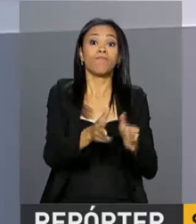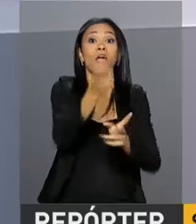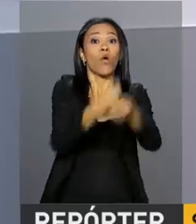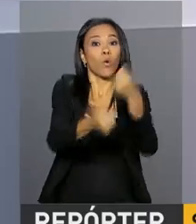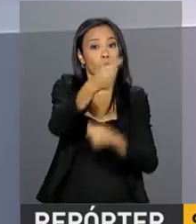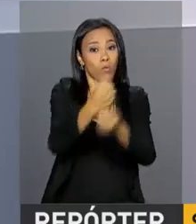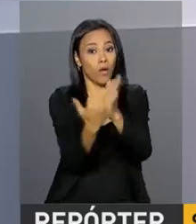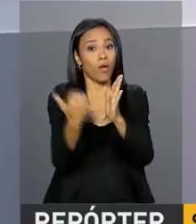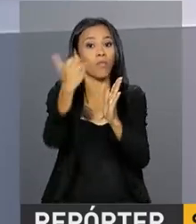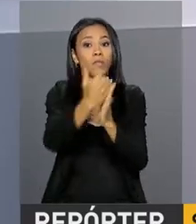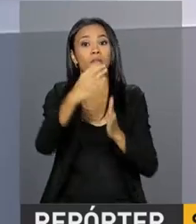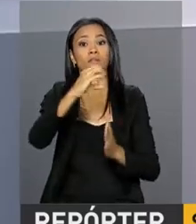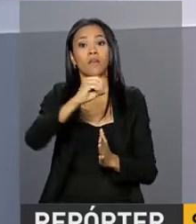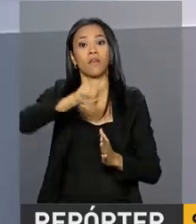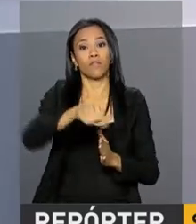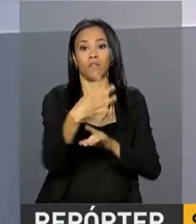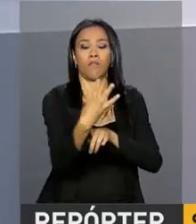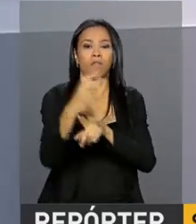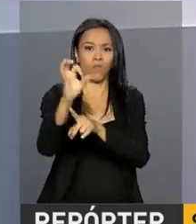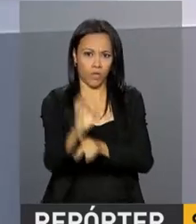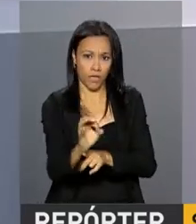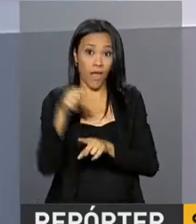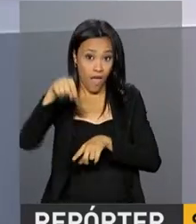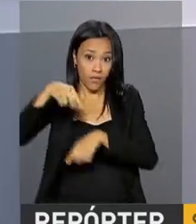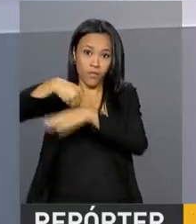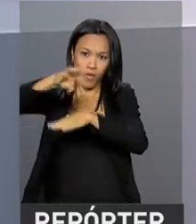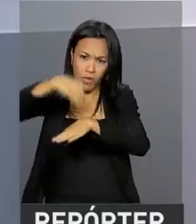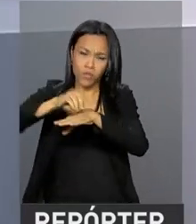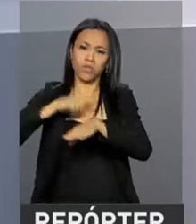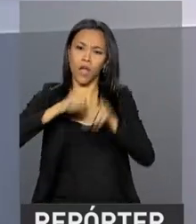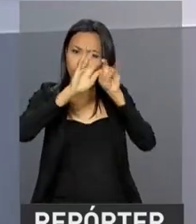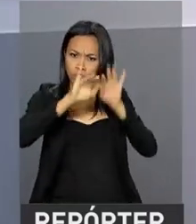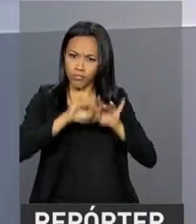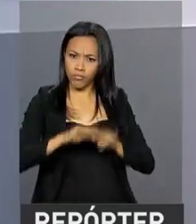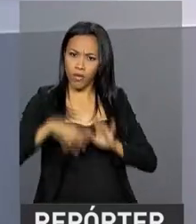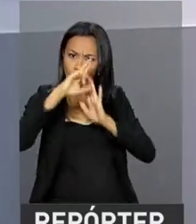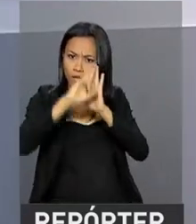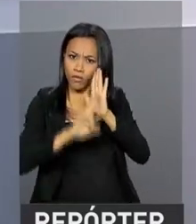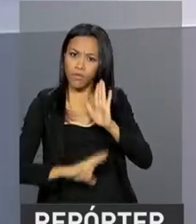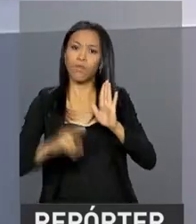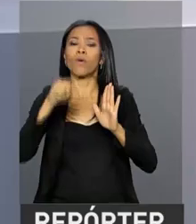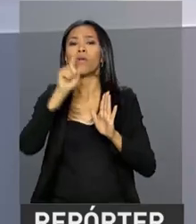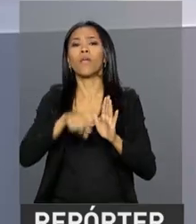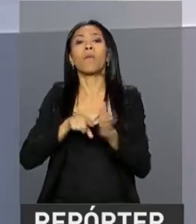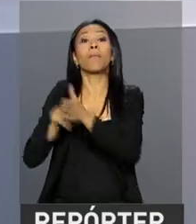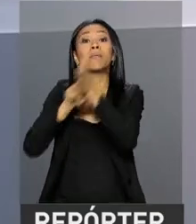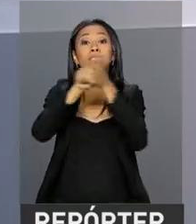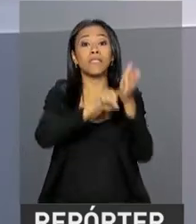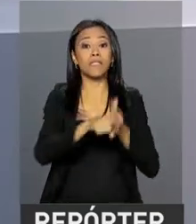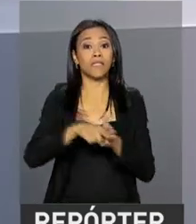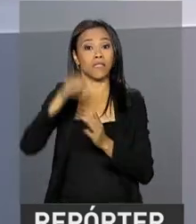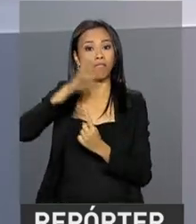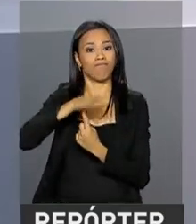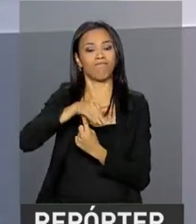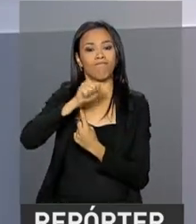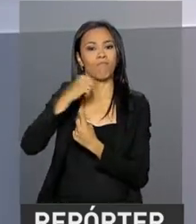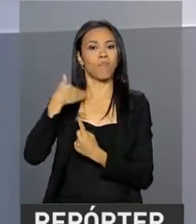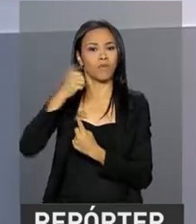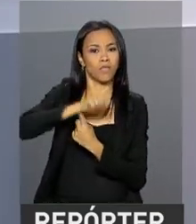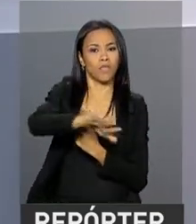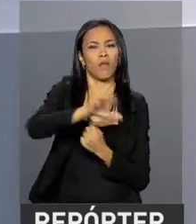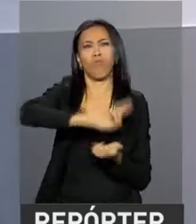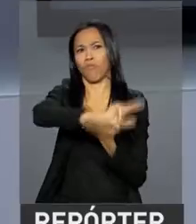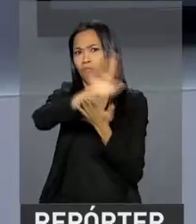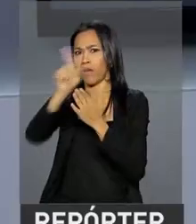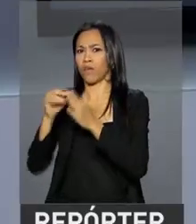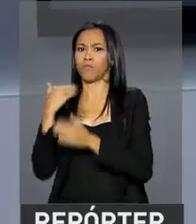crescer 0,4 os dados estão no boletim focos que é uma pesquisa feita pelo banco central com instituições